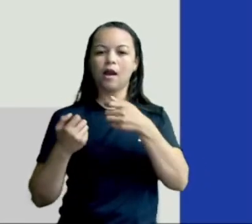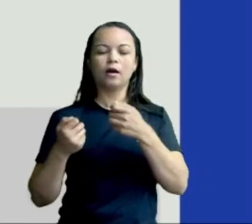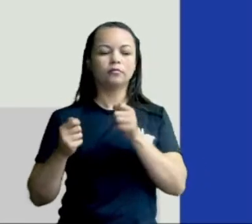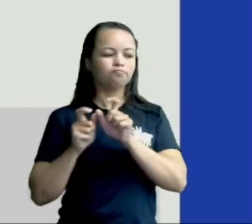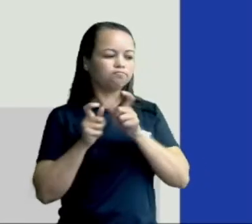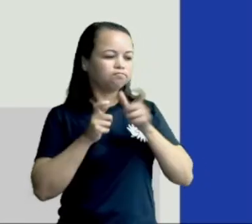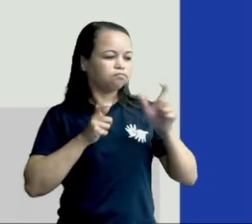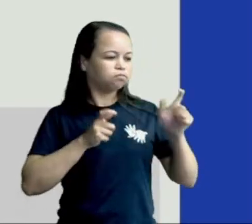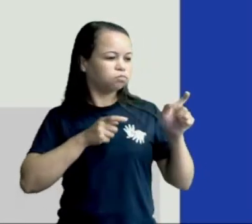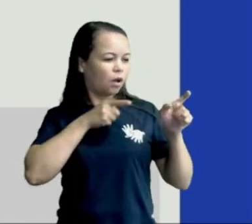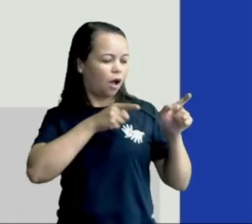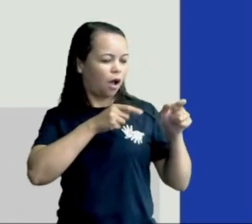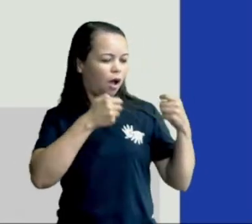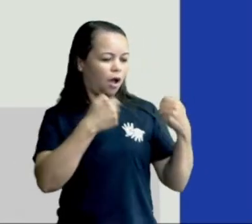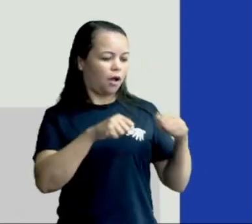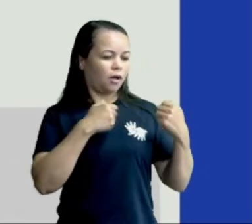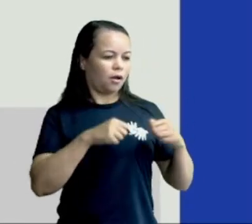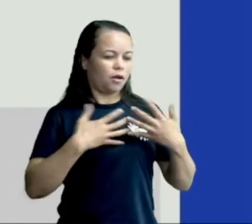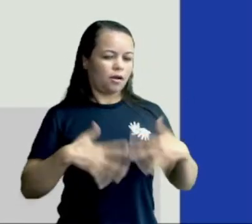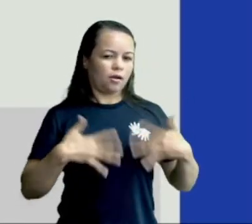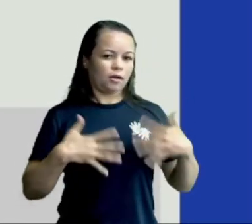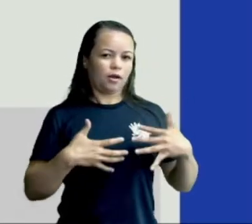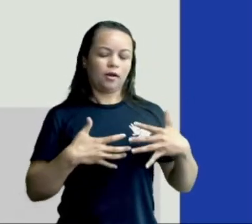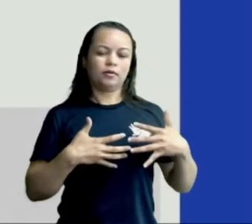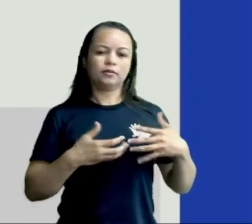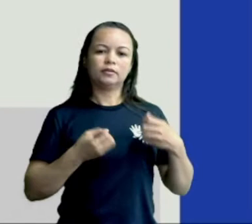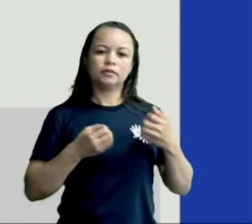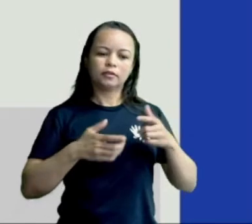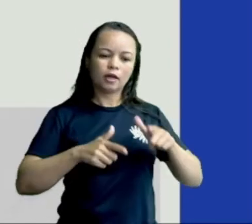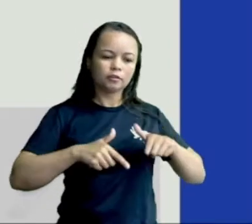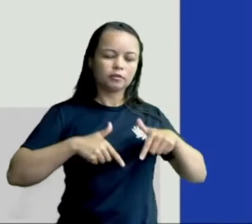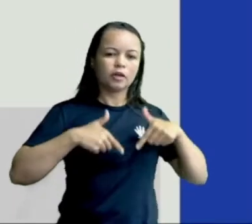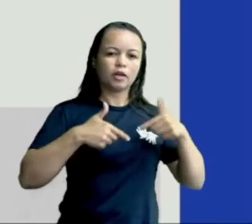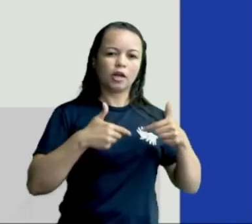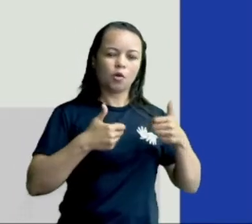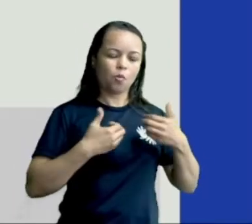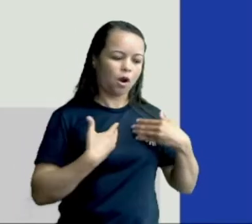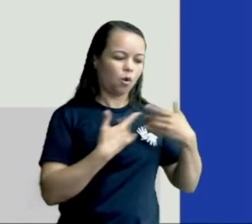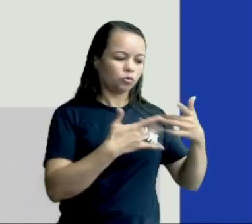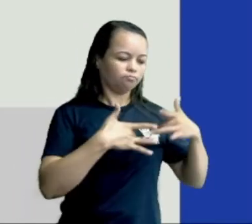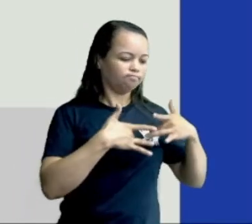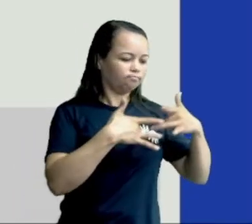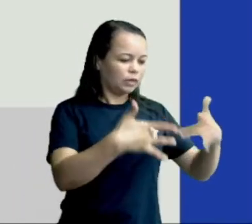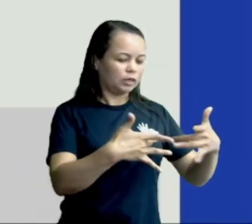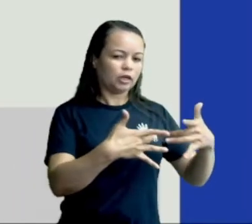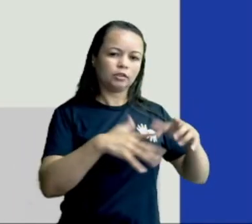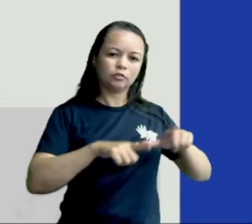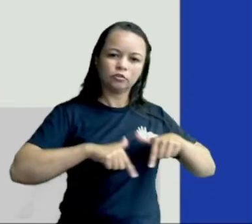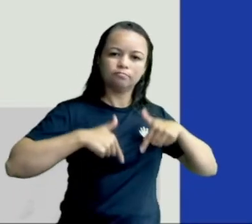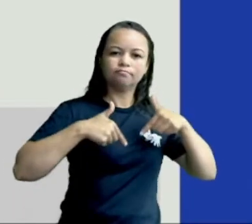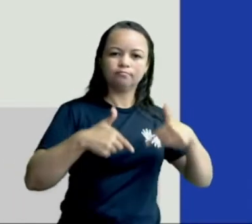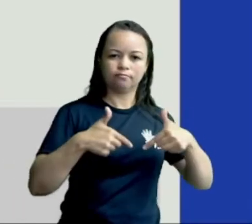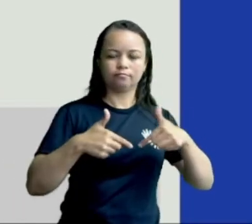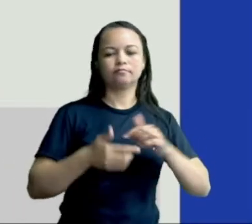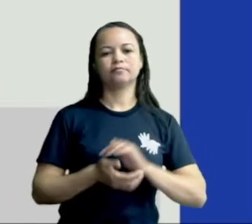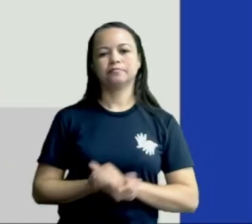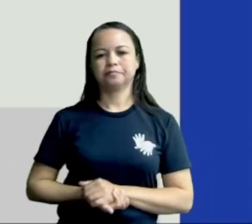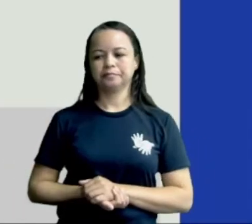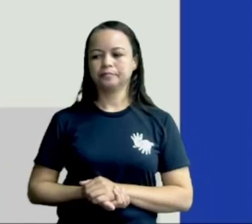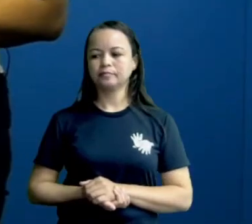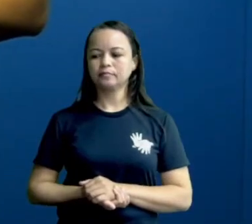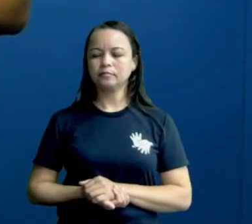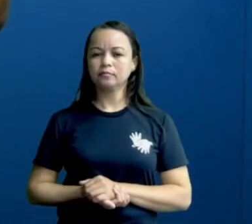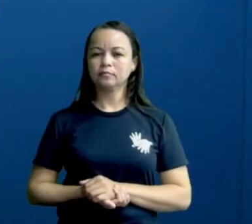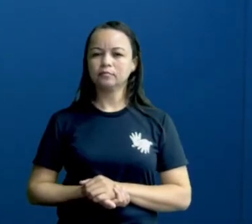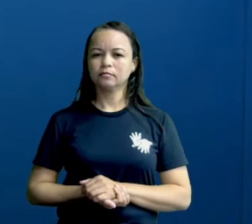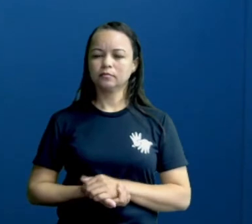sangue em teu favor, darei altivo como um pelicano e destemido como um lutador. Olha só,